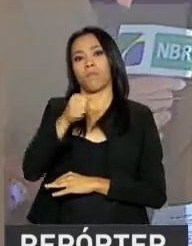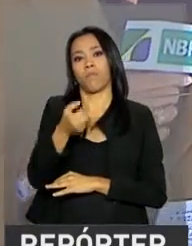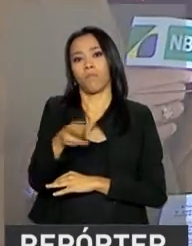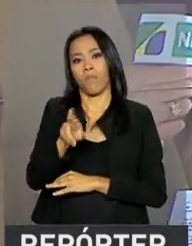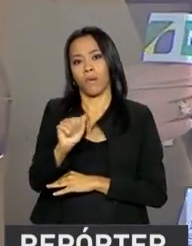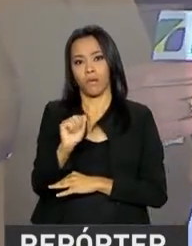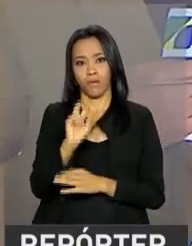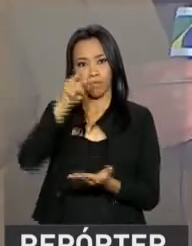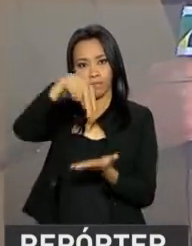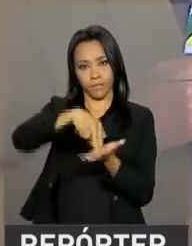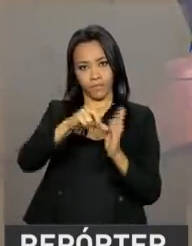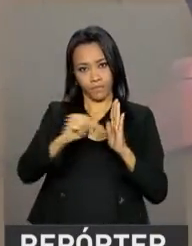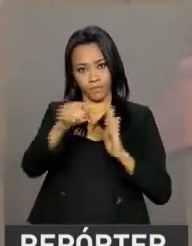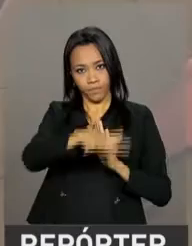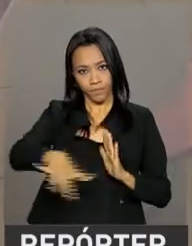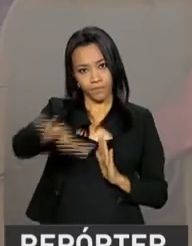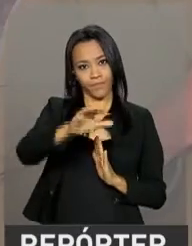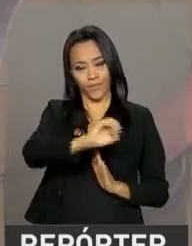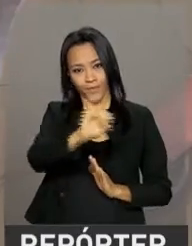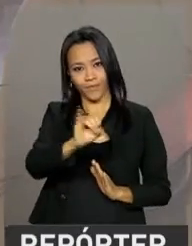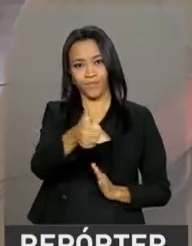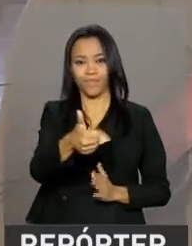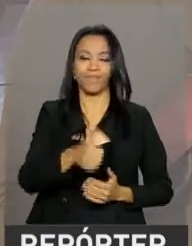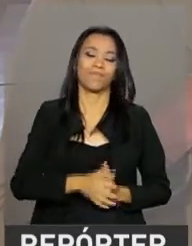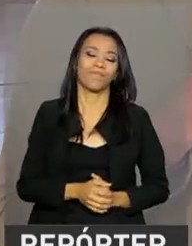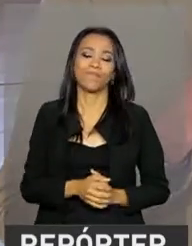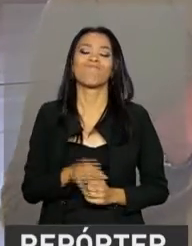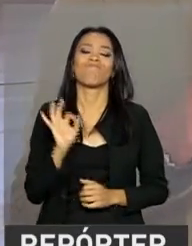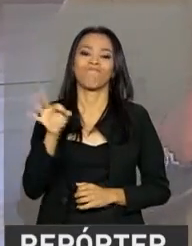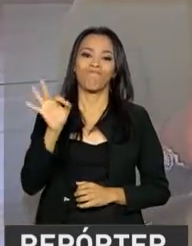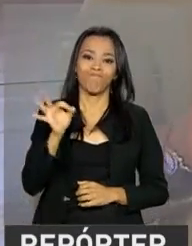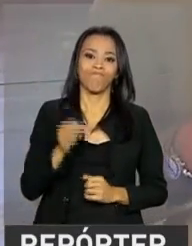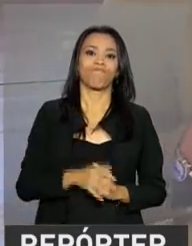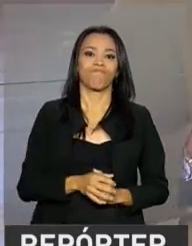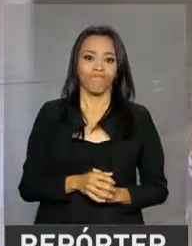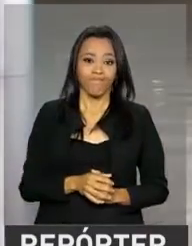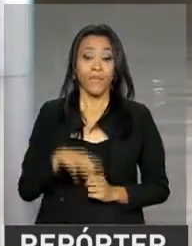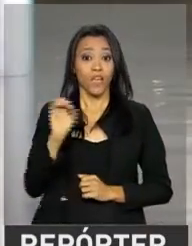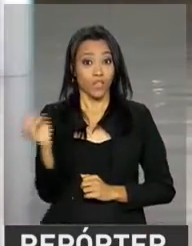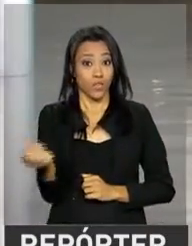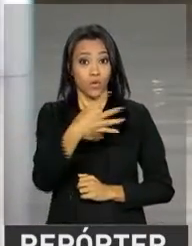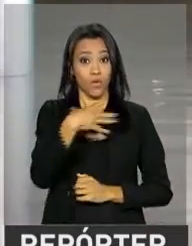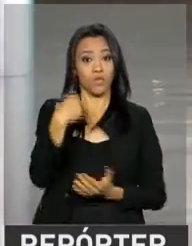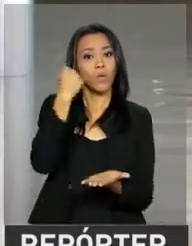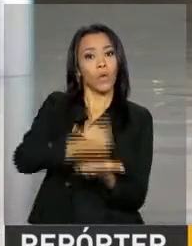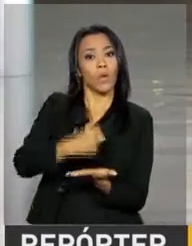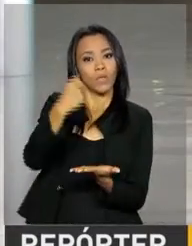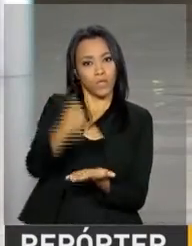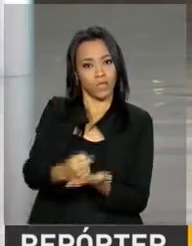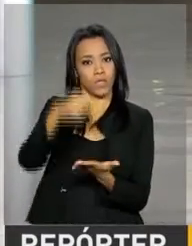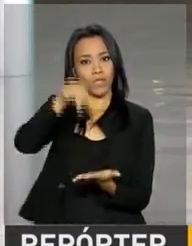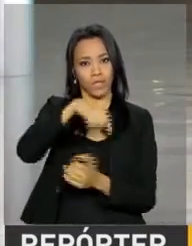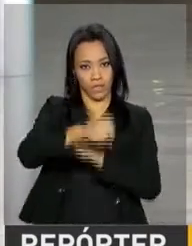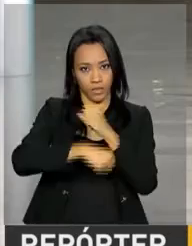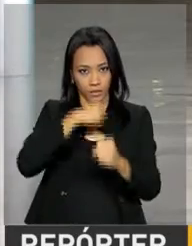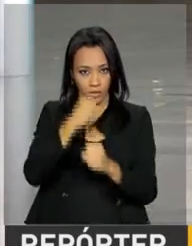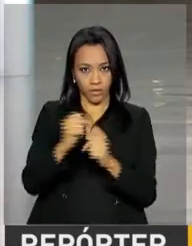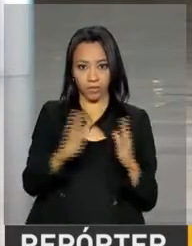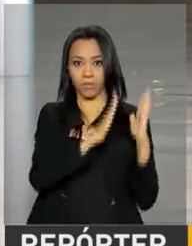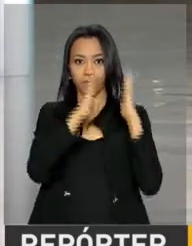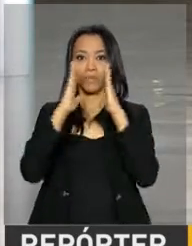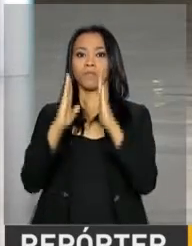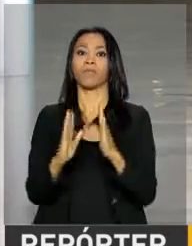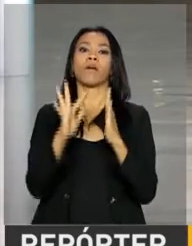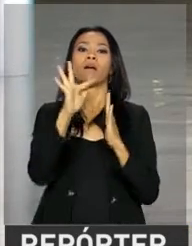no palácio do planalto foi mara foi andré isso mesmo olha as novas contratações desse ano para a faixa 1 do